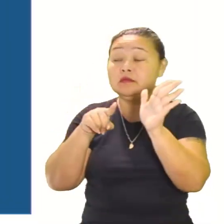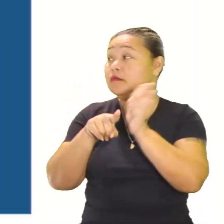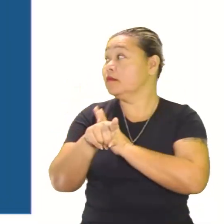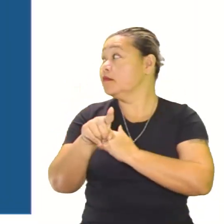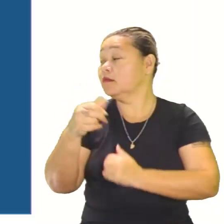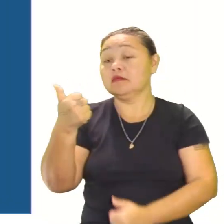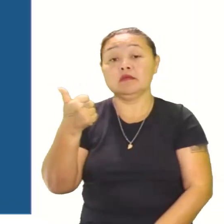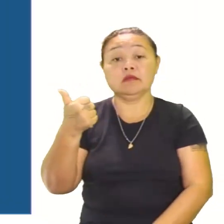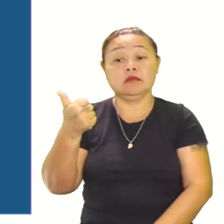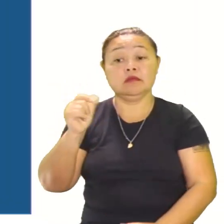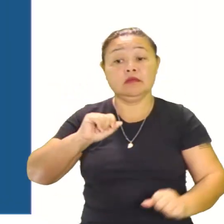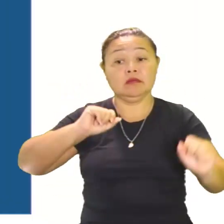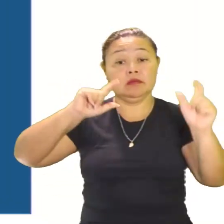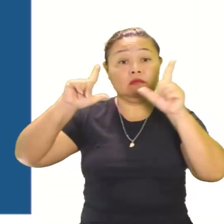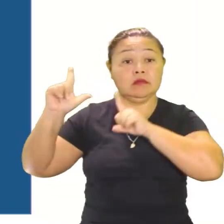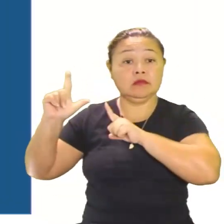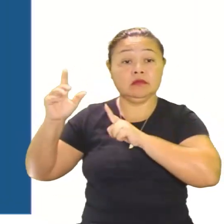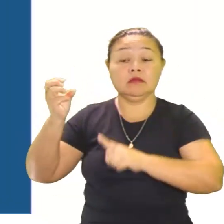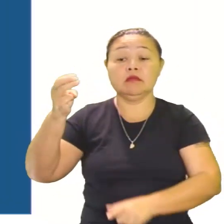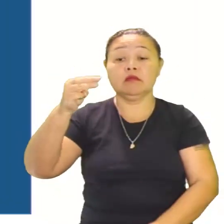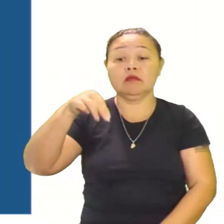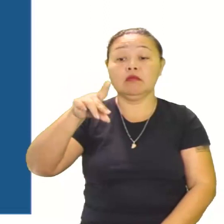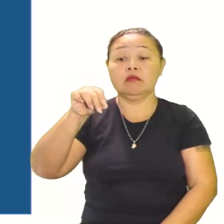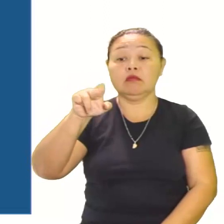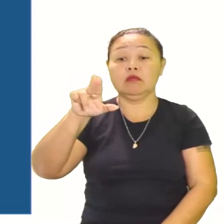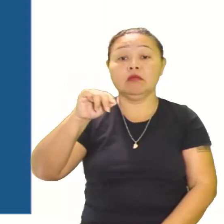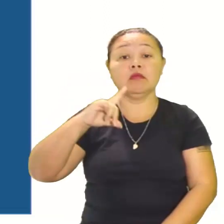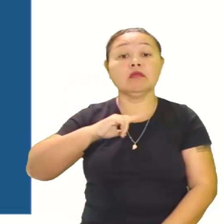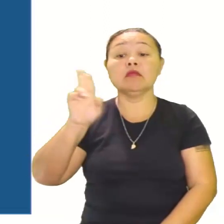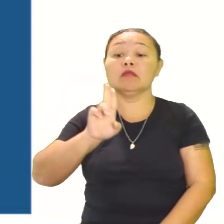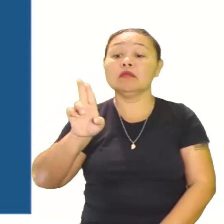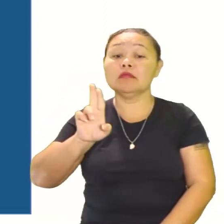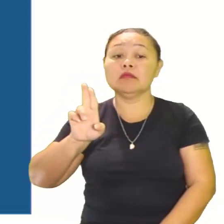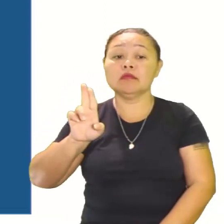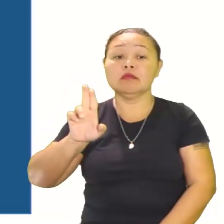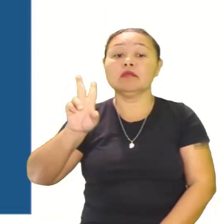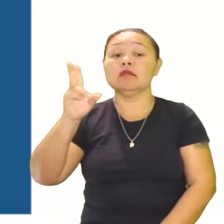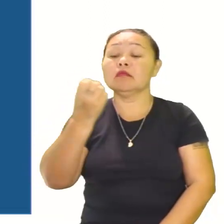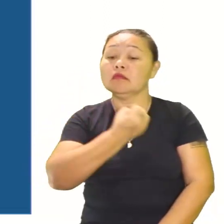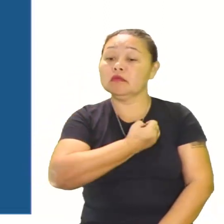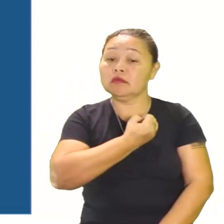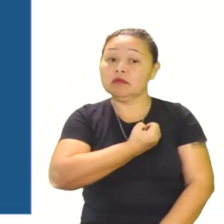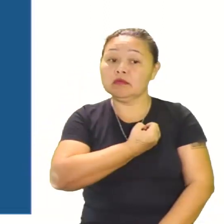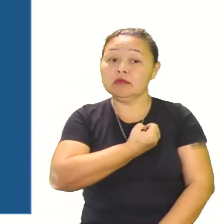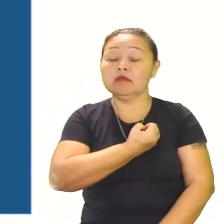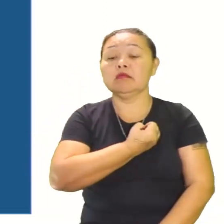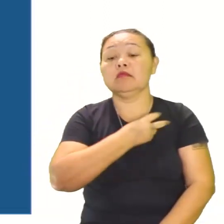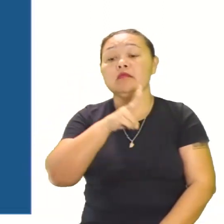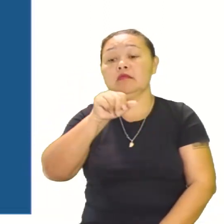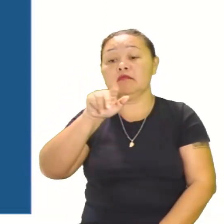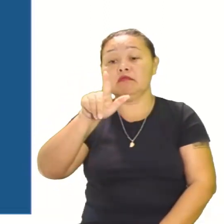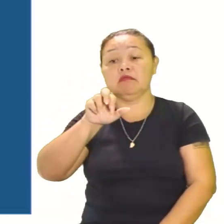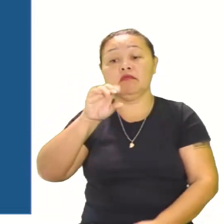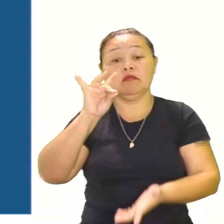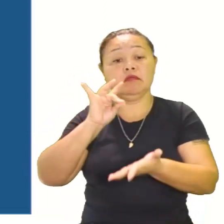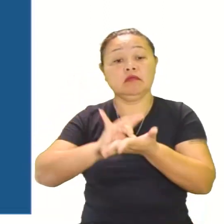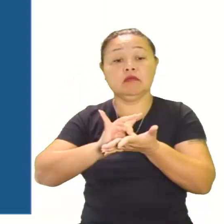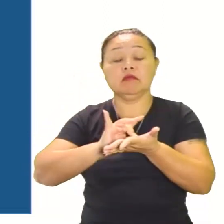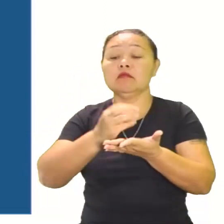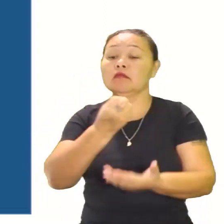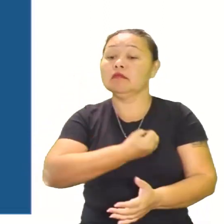de número 1 na telinha. O módulo é também chamado de valor numérico, valor